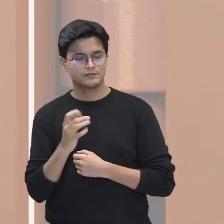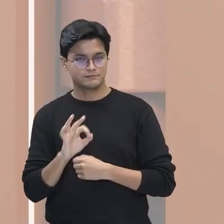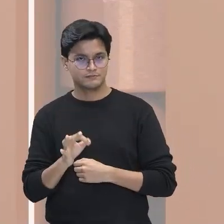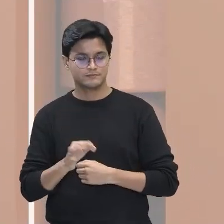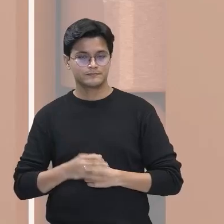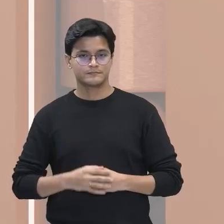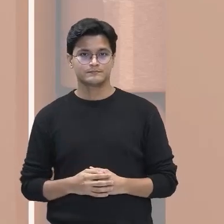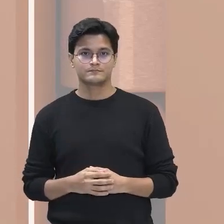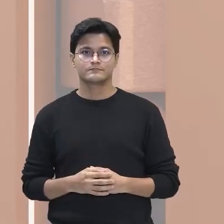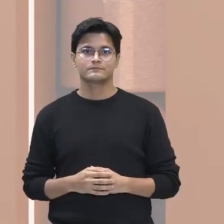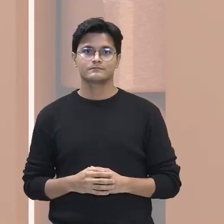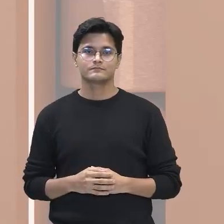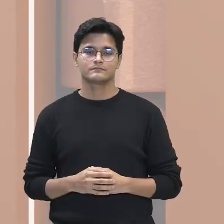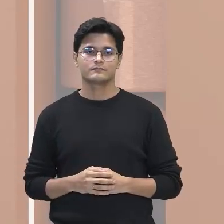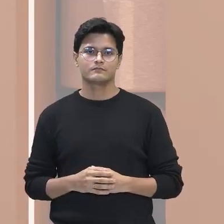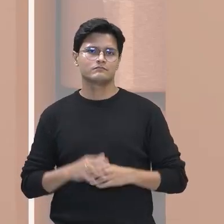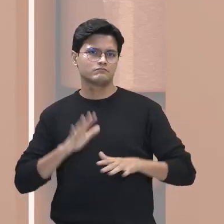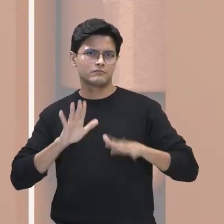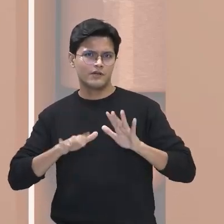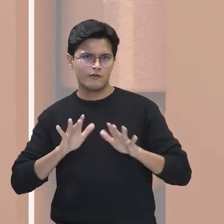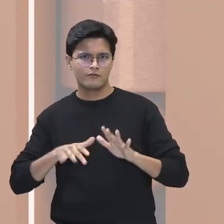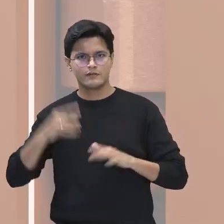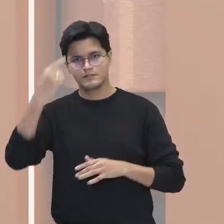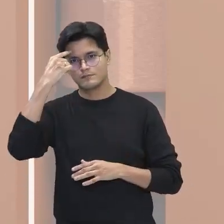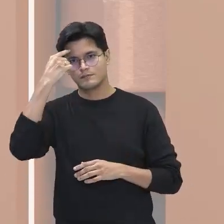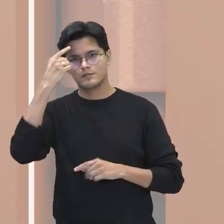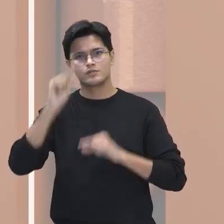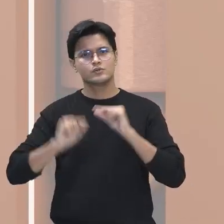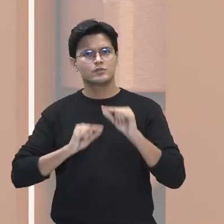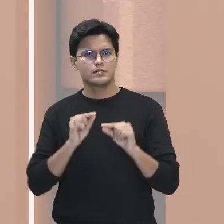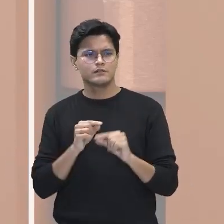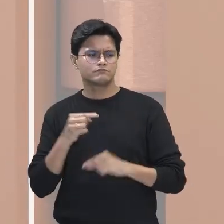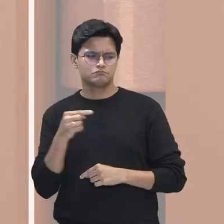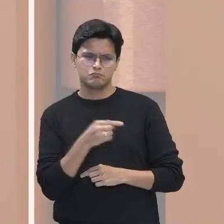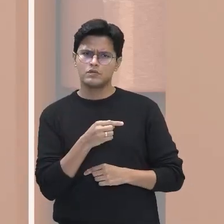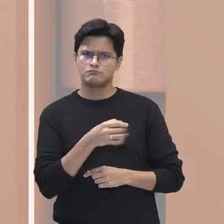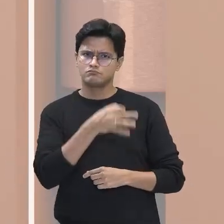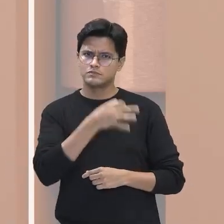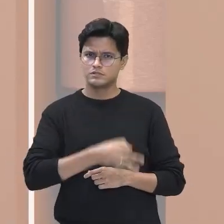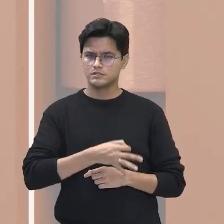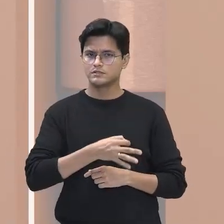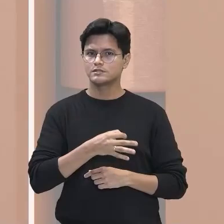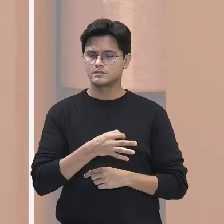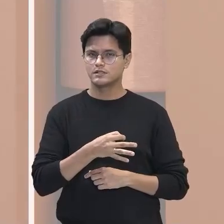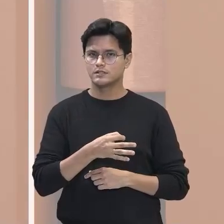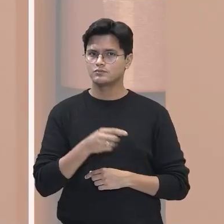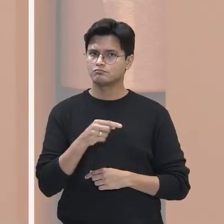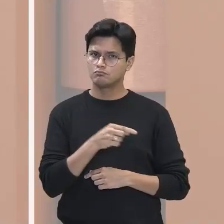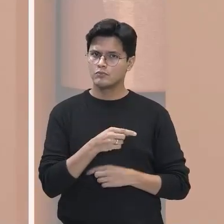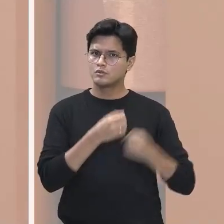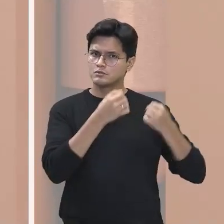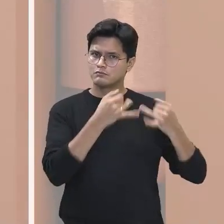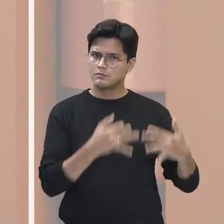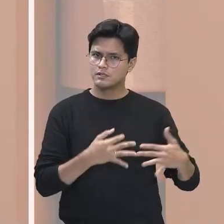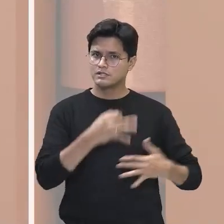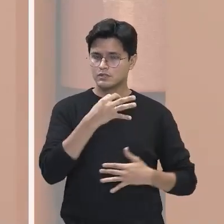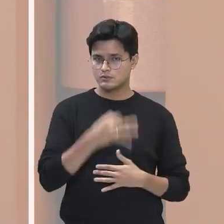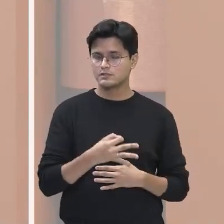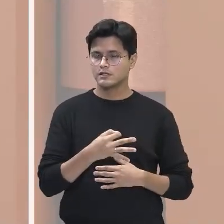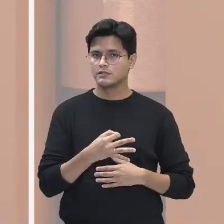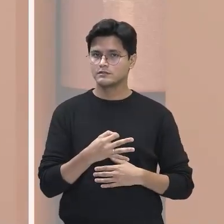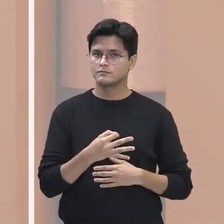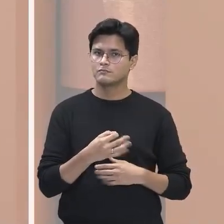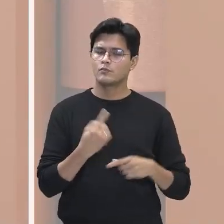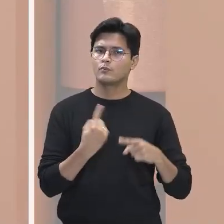né? E a gente pode dizer, não, mas os empiristas estão certos, de certa maneira eles estão corretos, né?